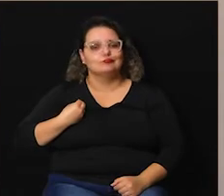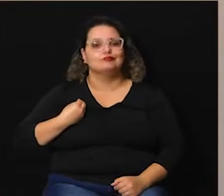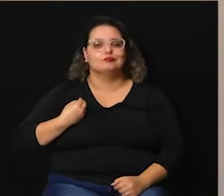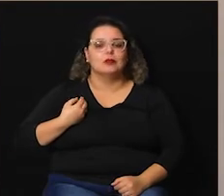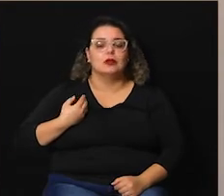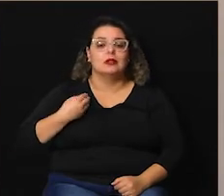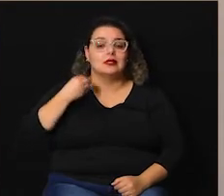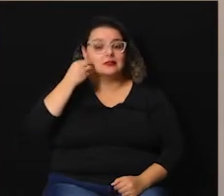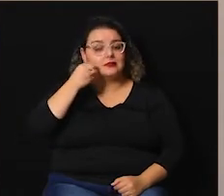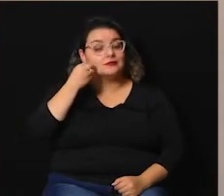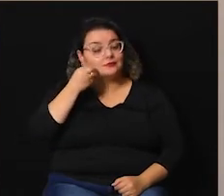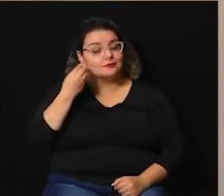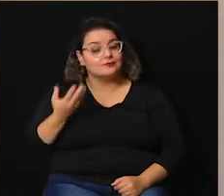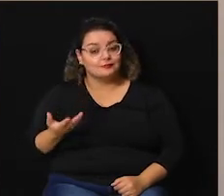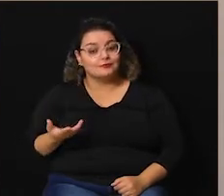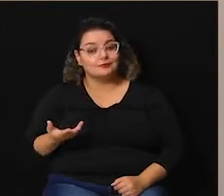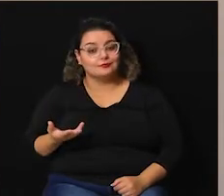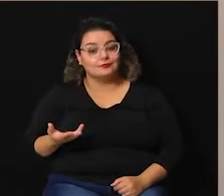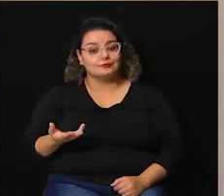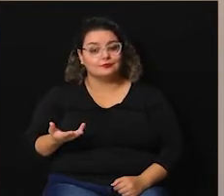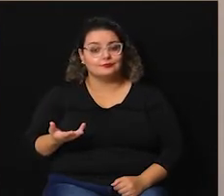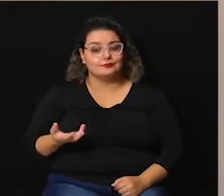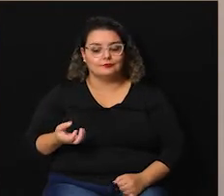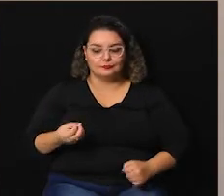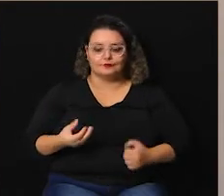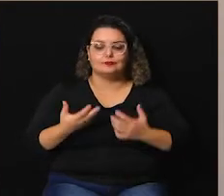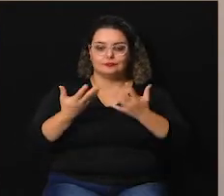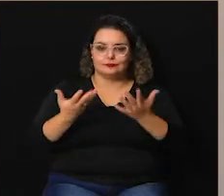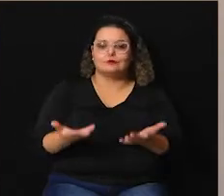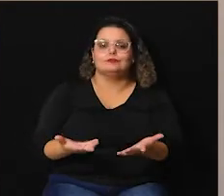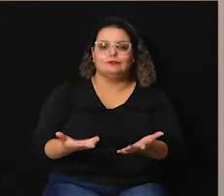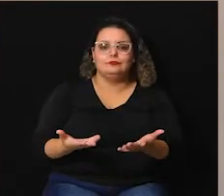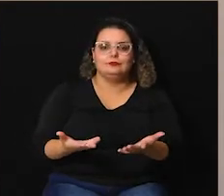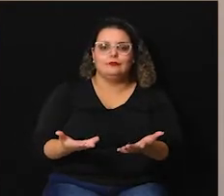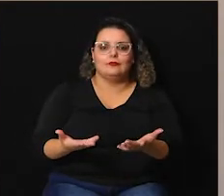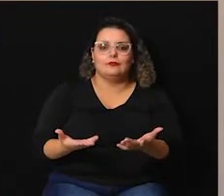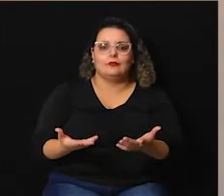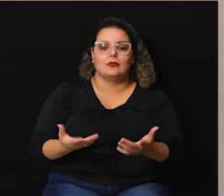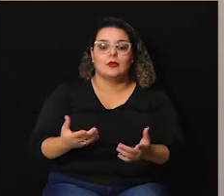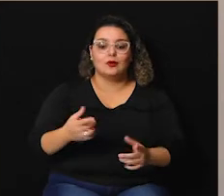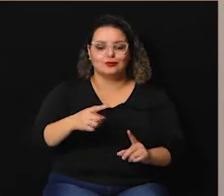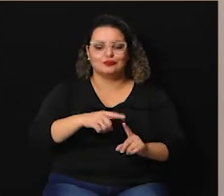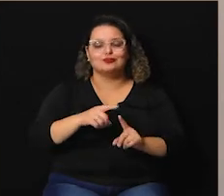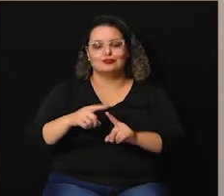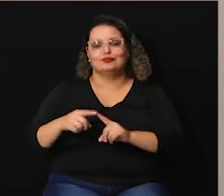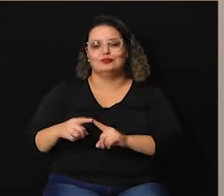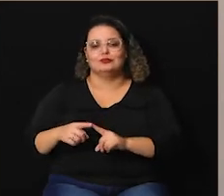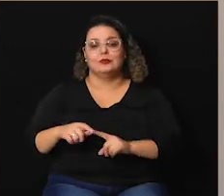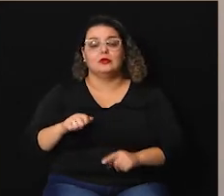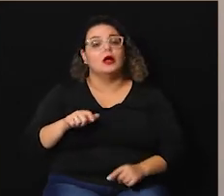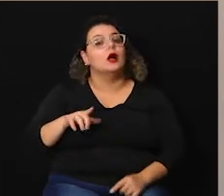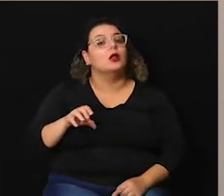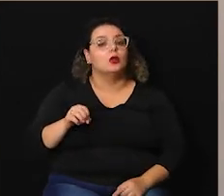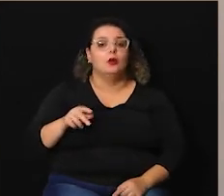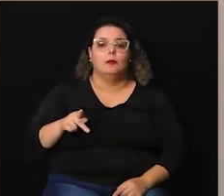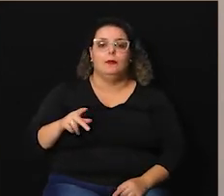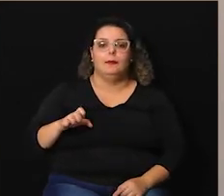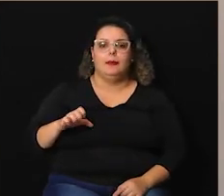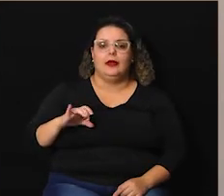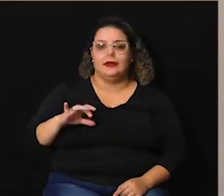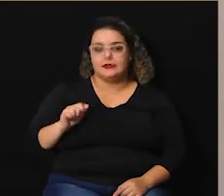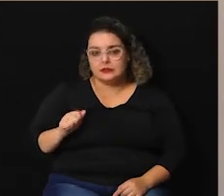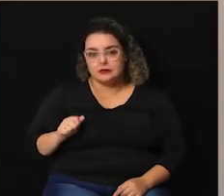ser um disparador, por exemplo, para que eu apresente determinados sintomas. No caso da alopecia, já existem estudos